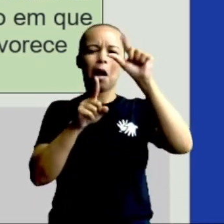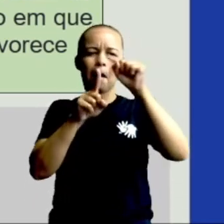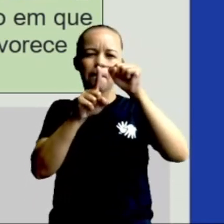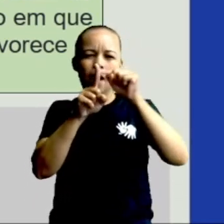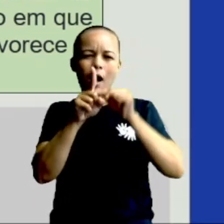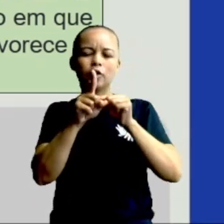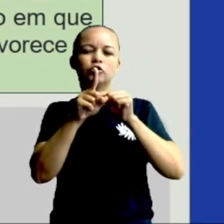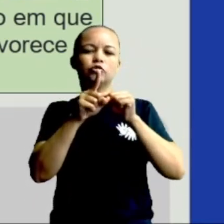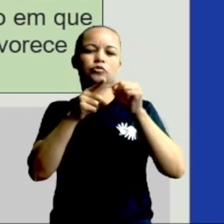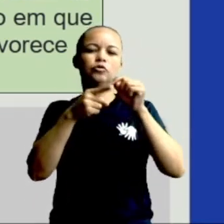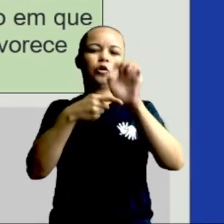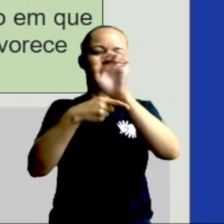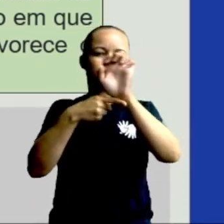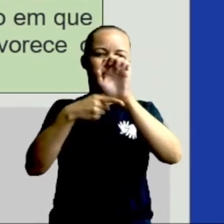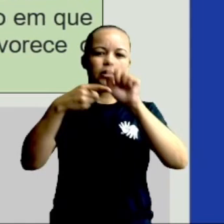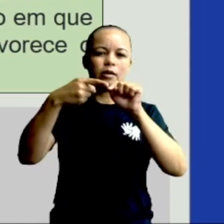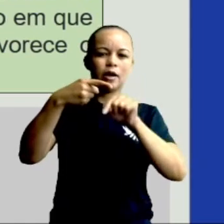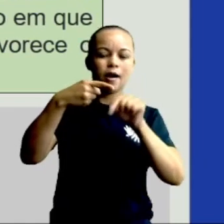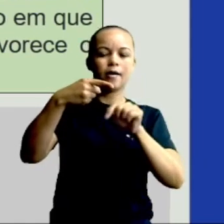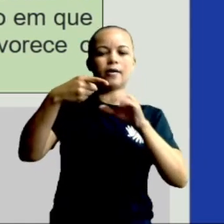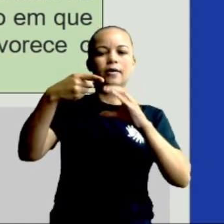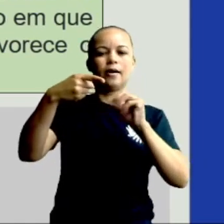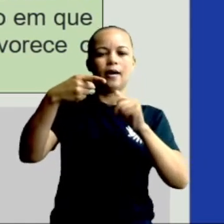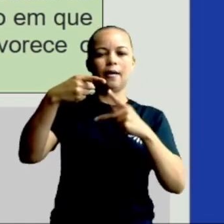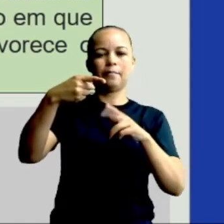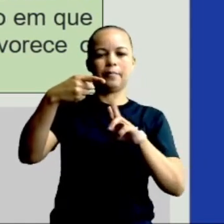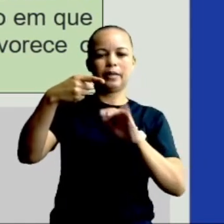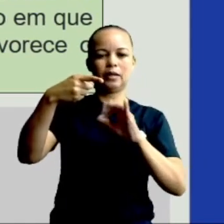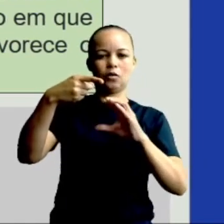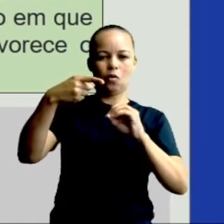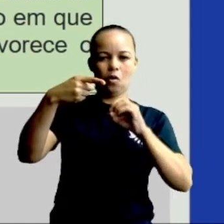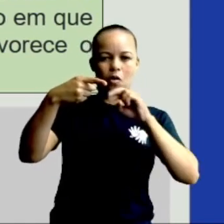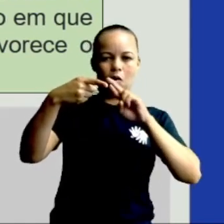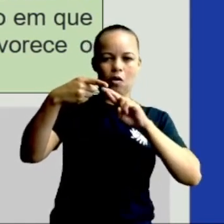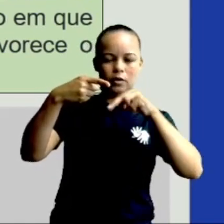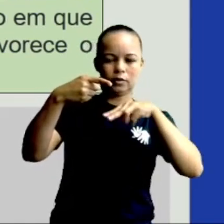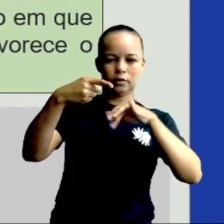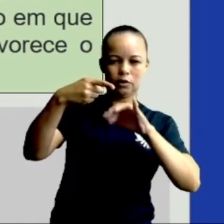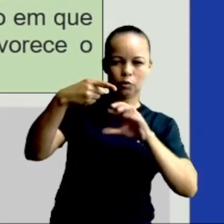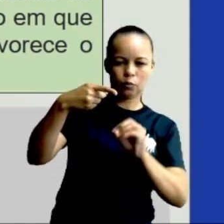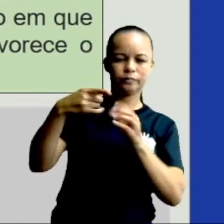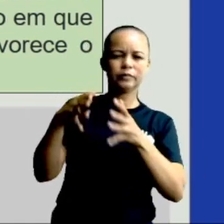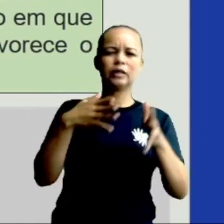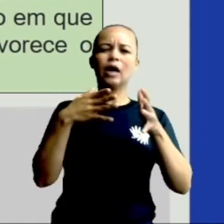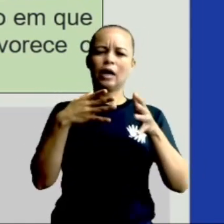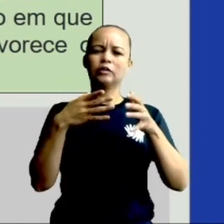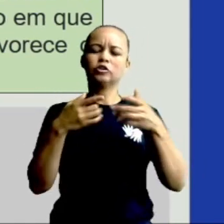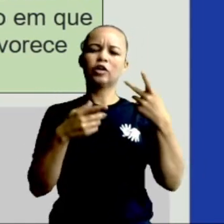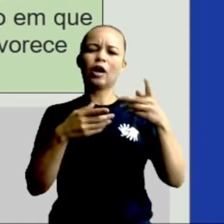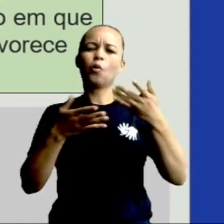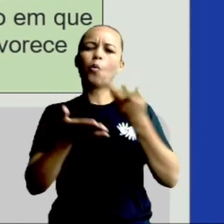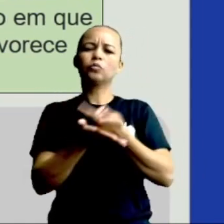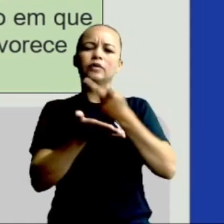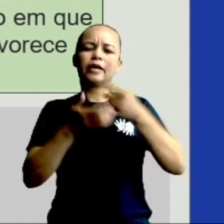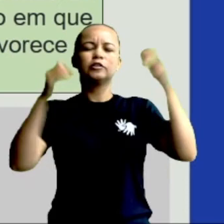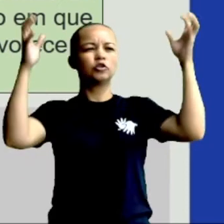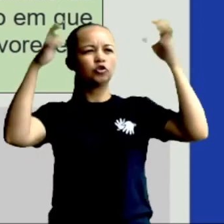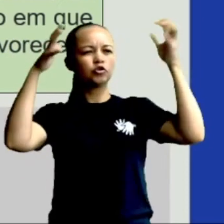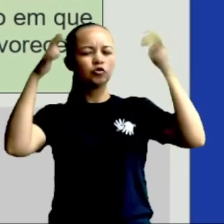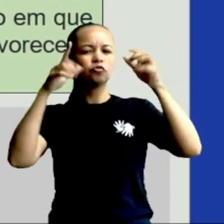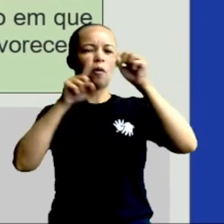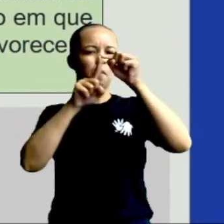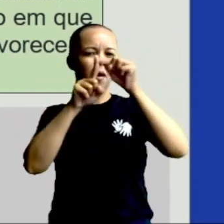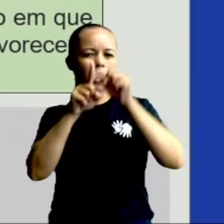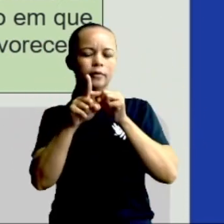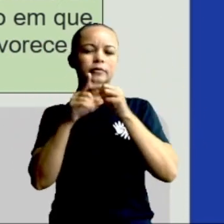Trópico de Capricórnio. Já na região norte, ocorrem chuvas, apesar da baixa temperatura. Tal fato se dá porque a